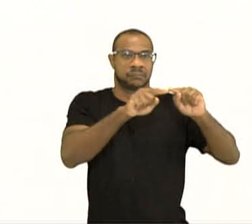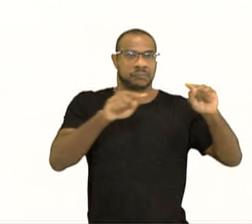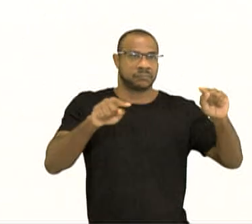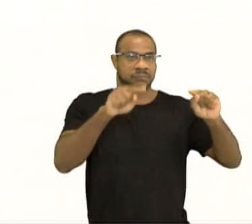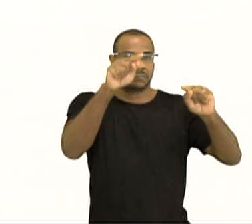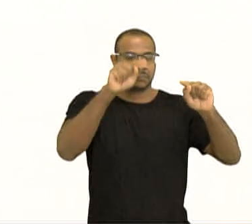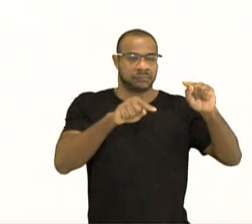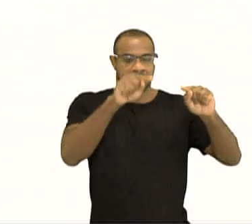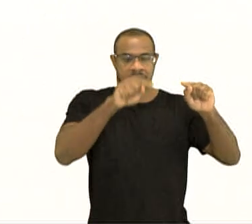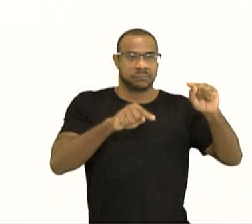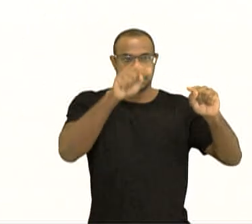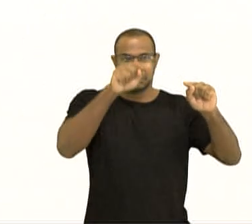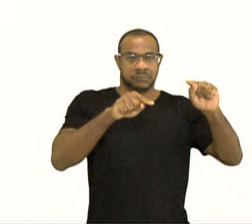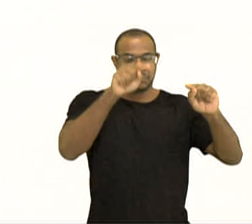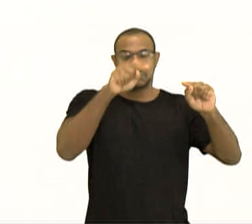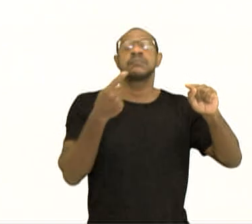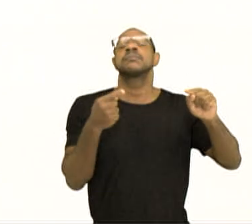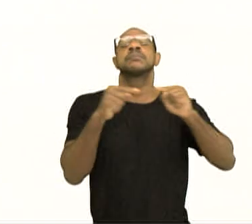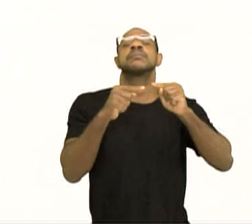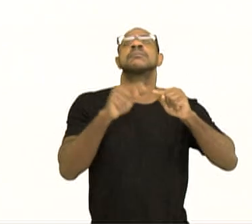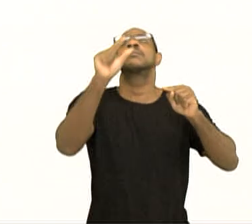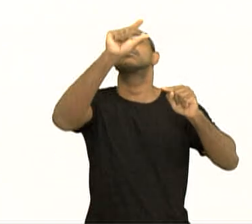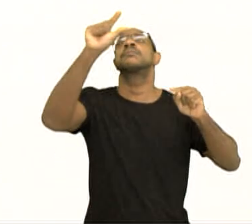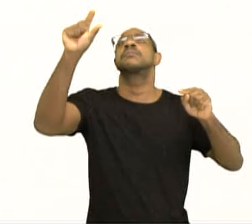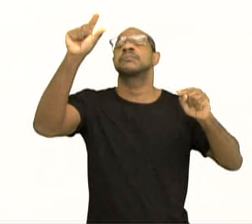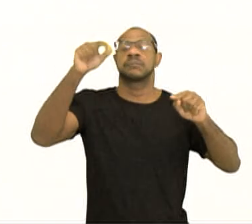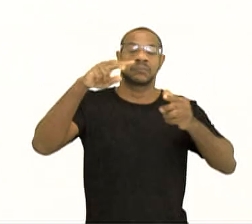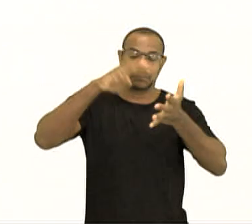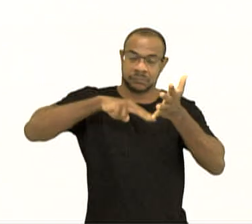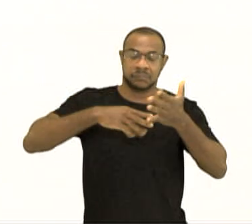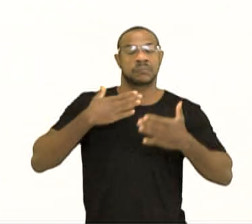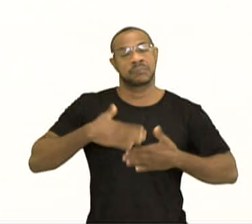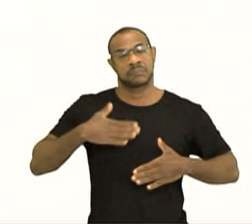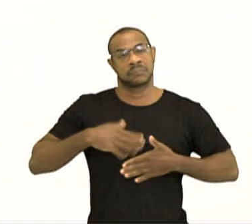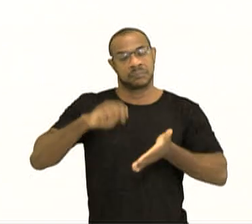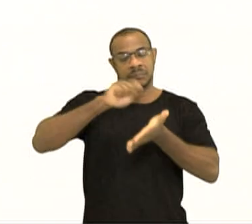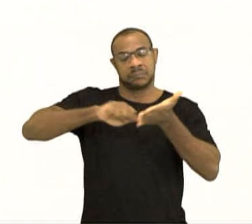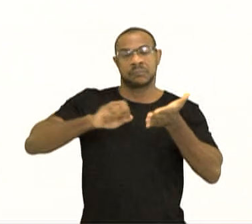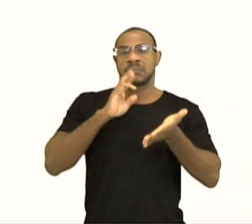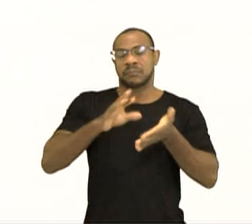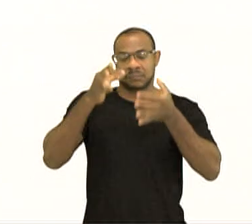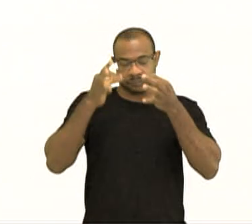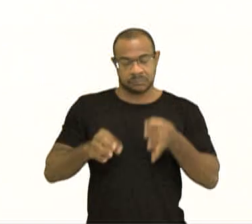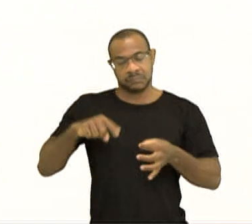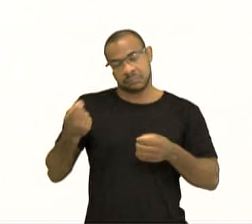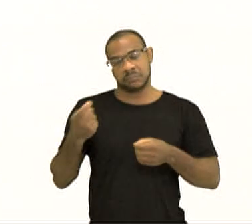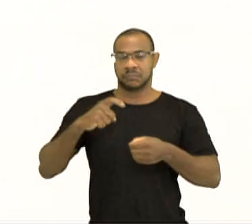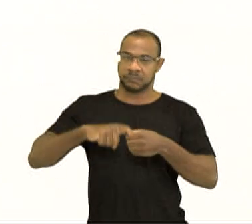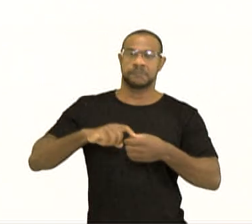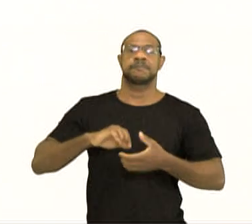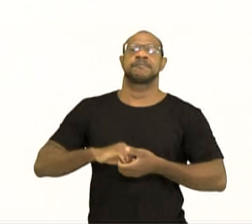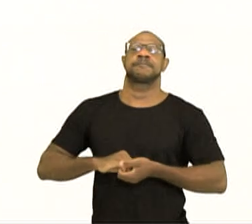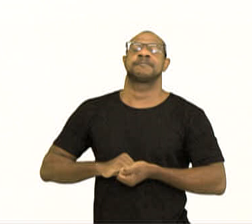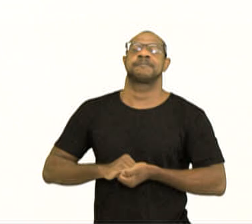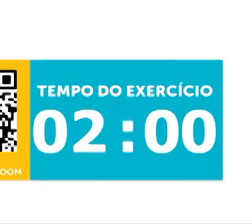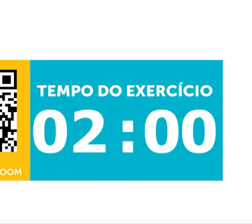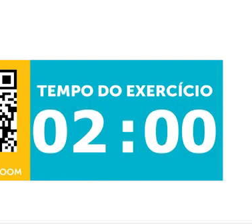alternativas. Uma vai ficar de fora. Leia com calma e escrevam aí a resposta correta que eu já volto para corrigir.